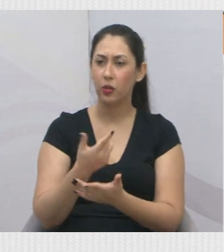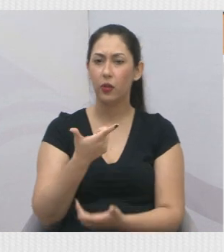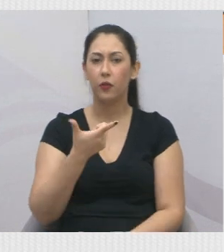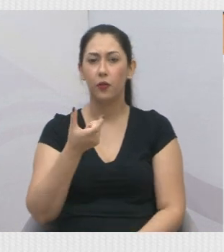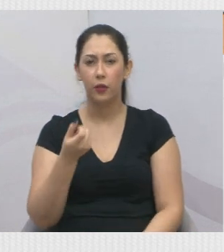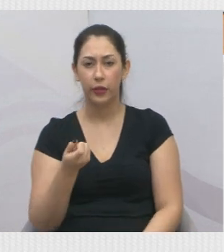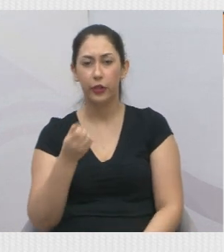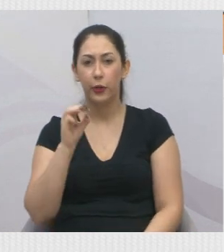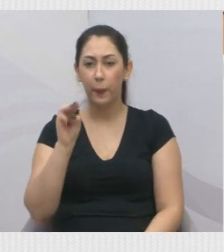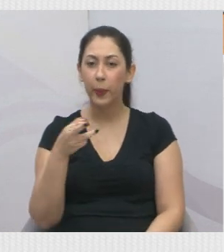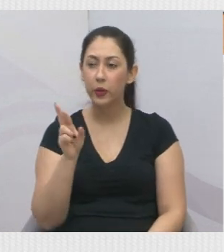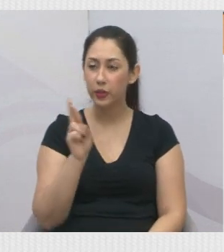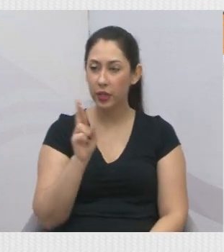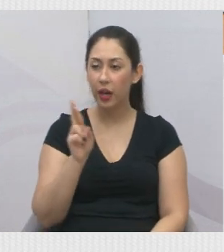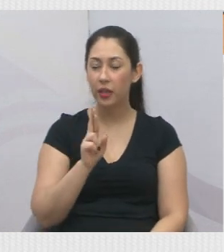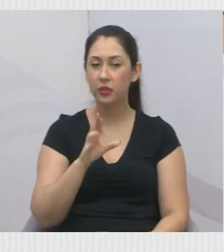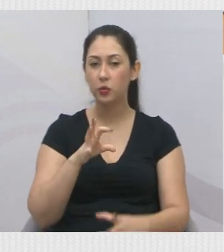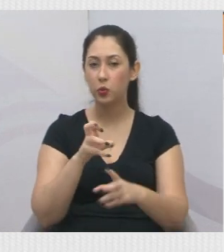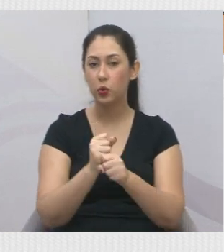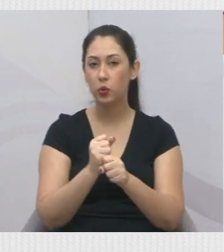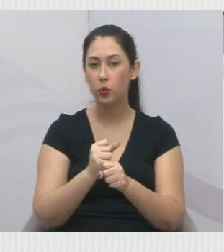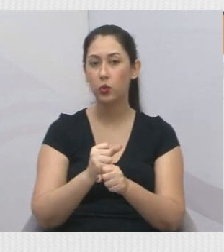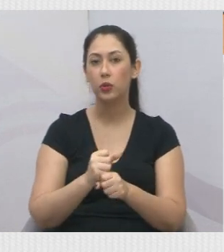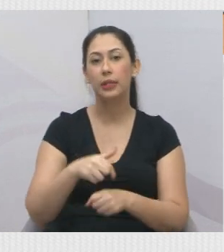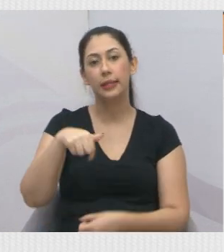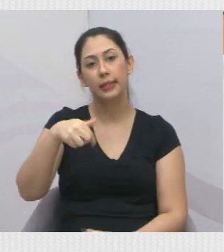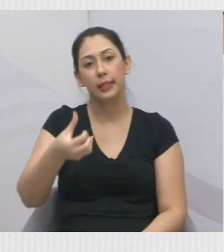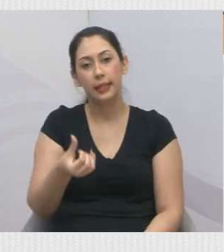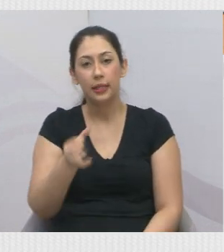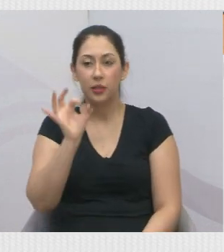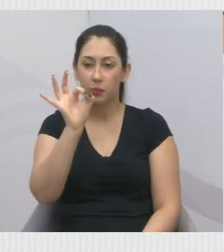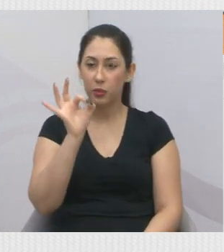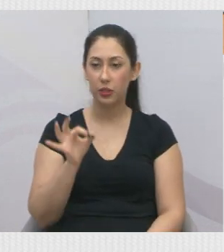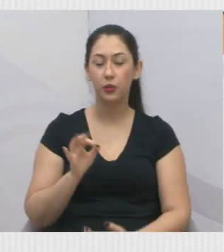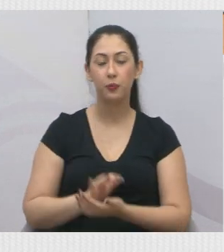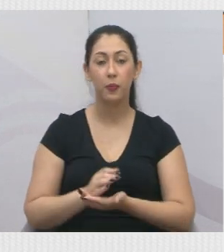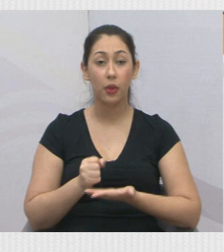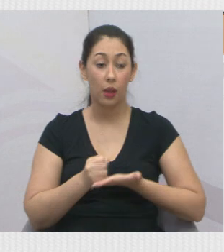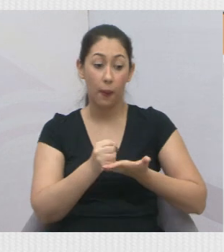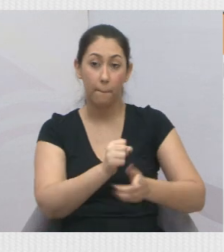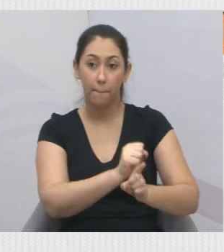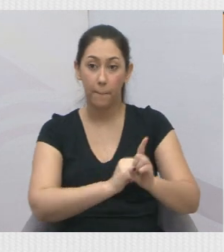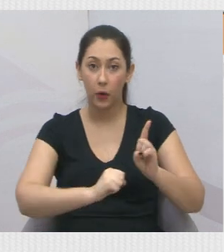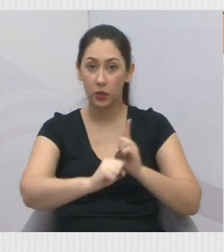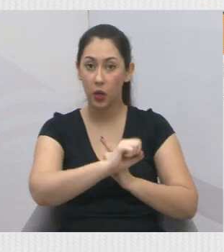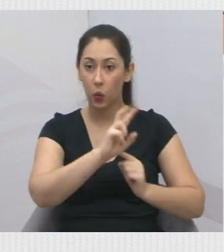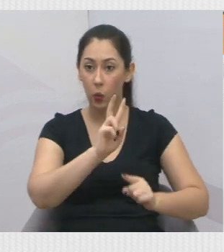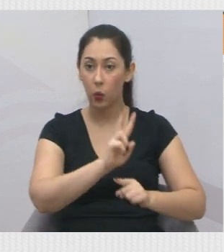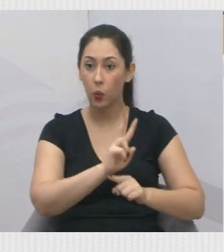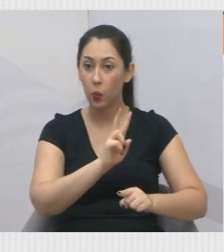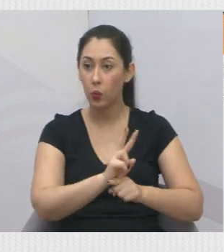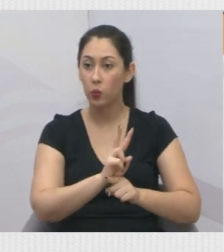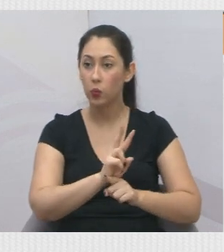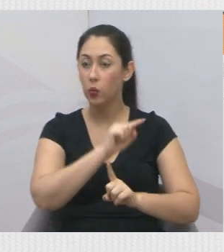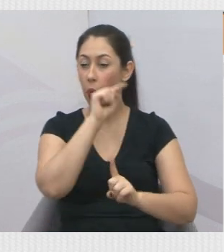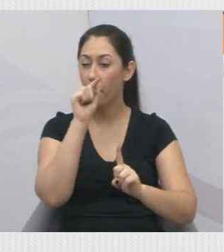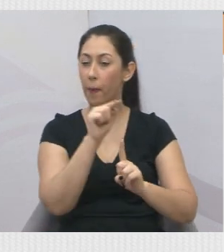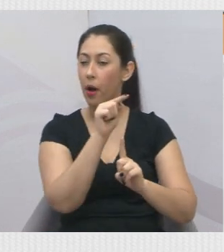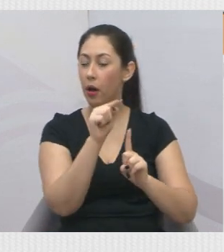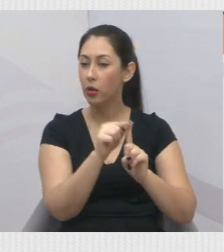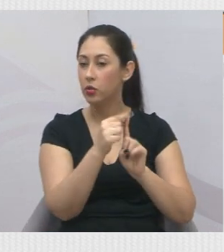mil, na qual atingiu 76%. Assistência social, meta orçada de